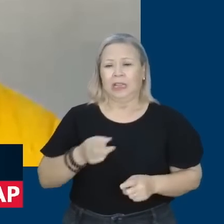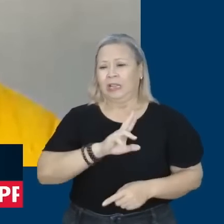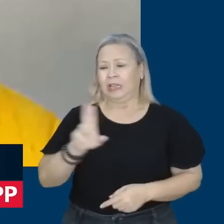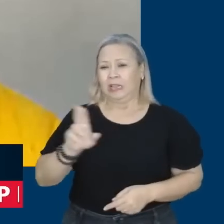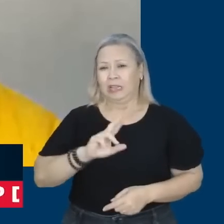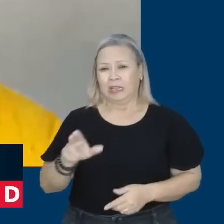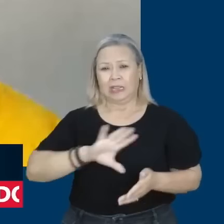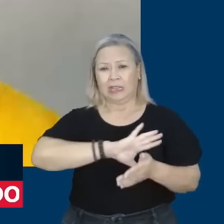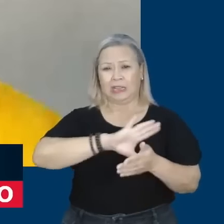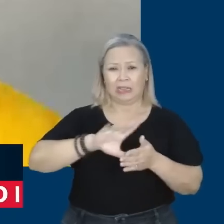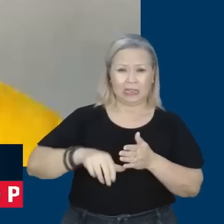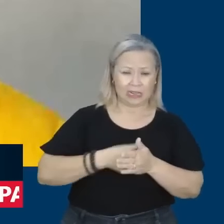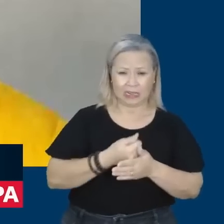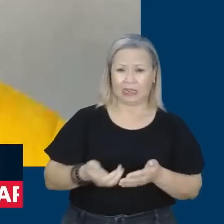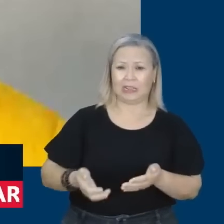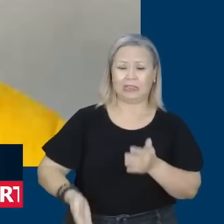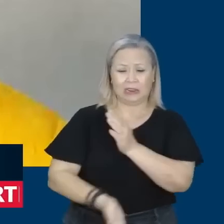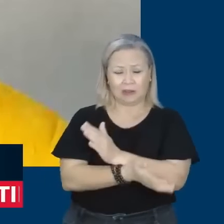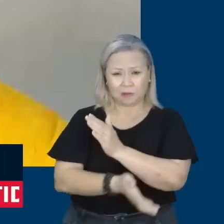ladrão, prenderam o Lula,